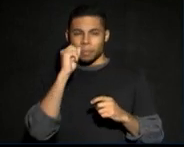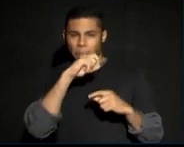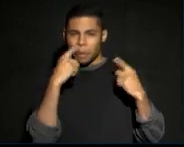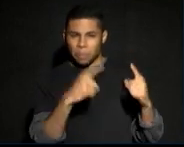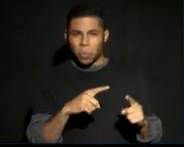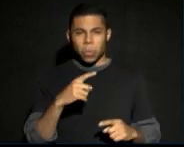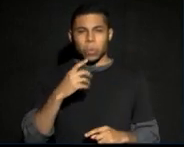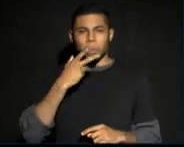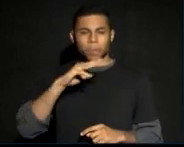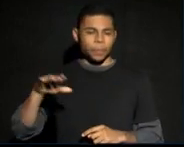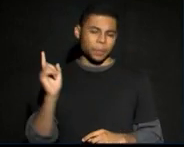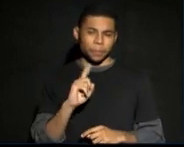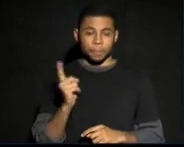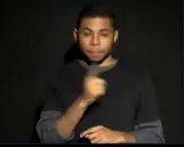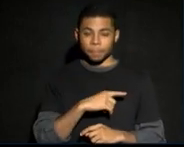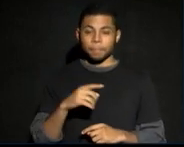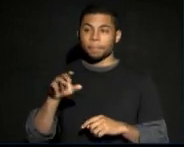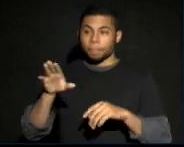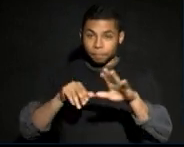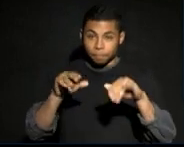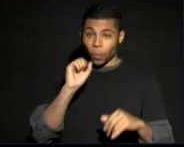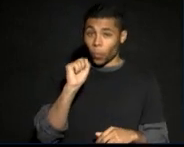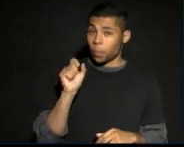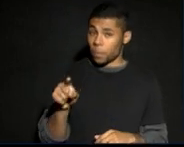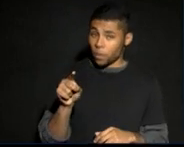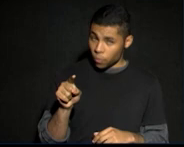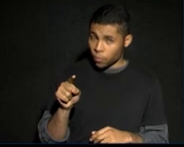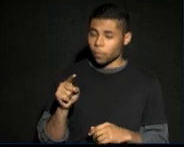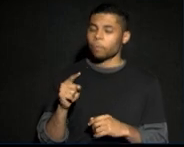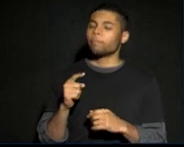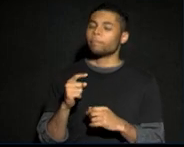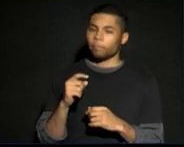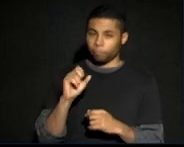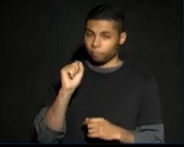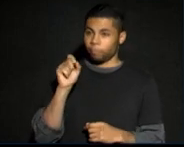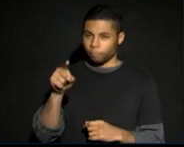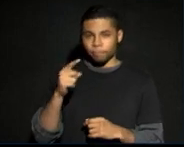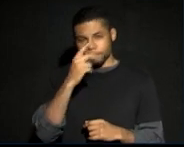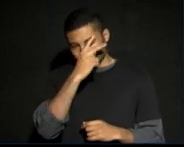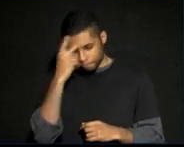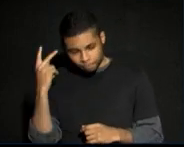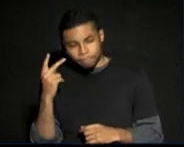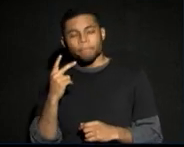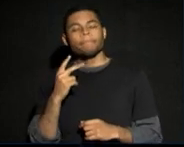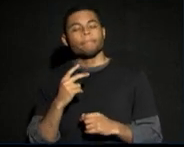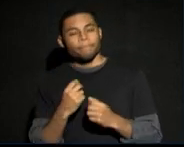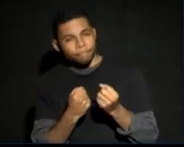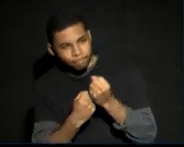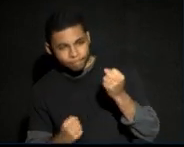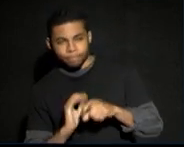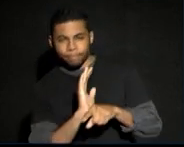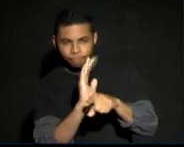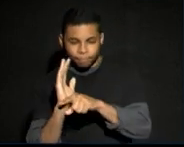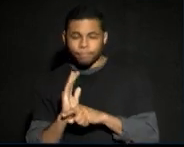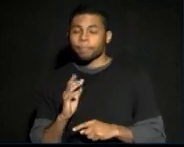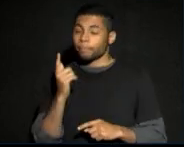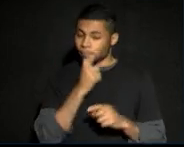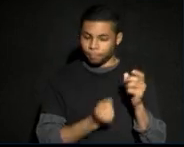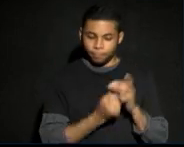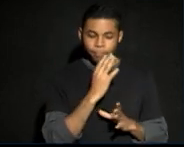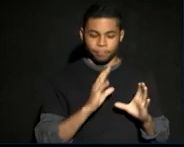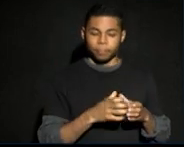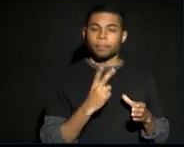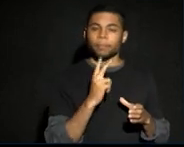tá usando se capacitou 8000 embaixadoras e criou espaços próprios para mulheres já em 250